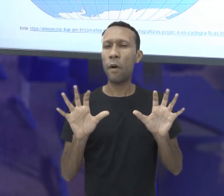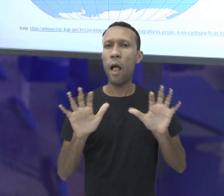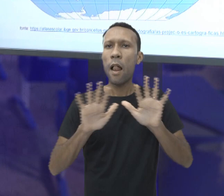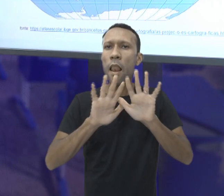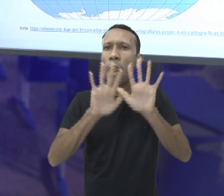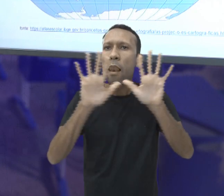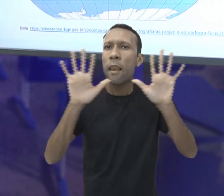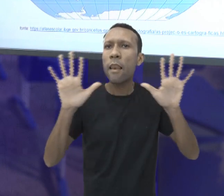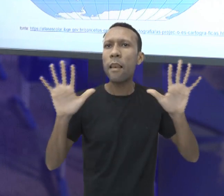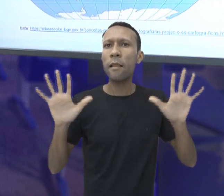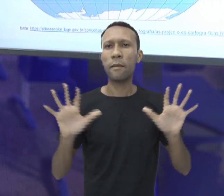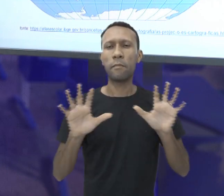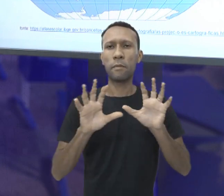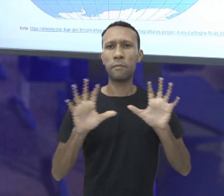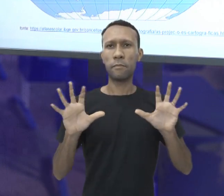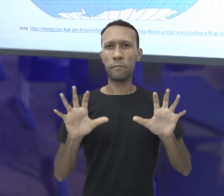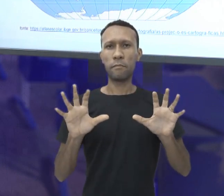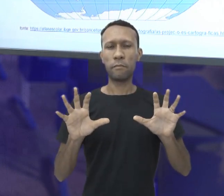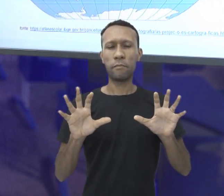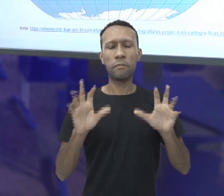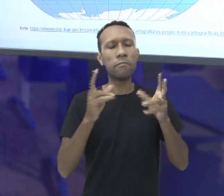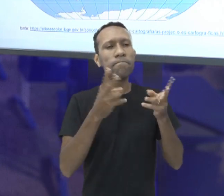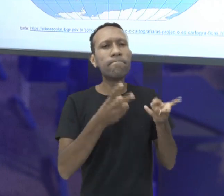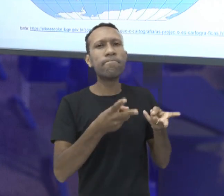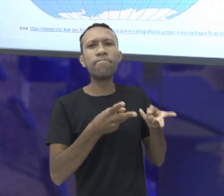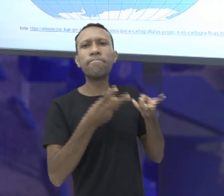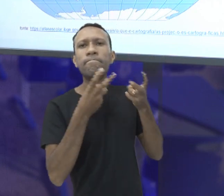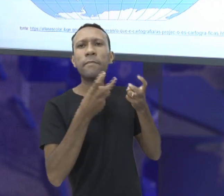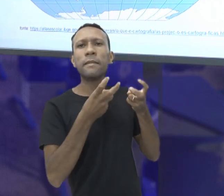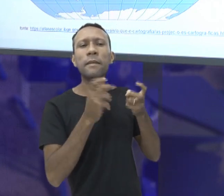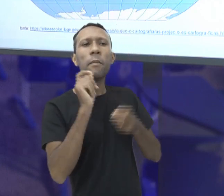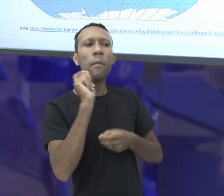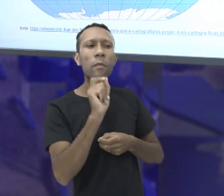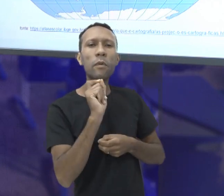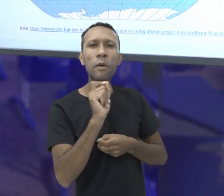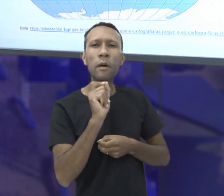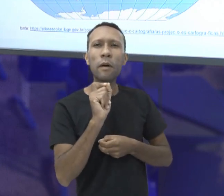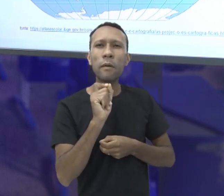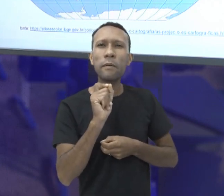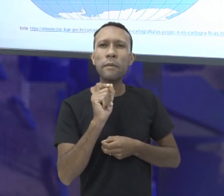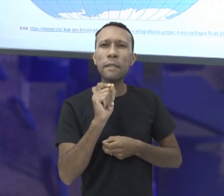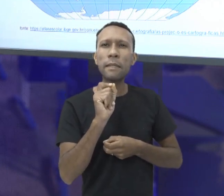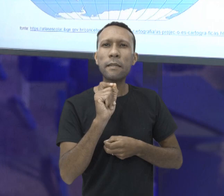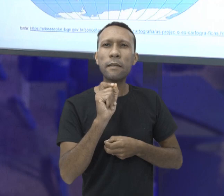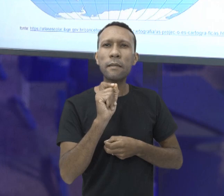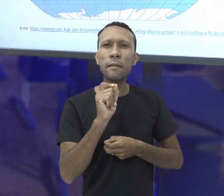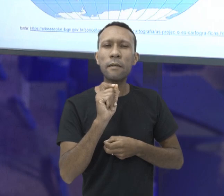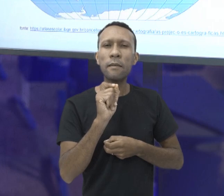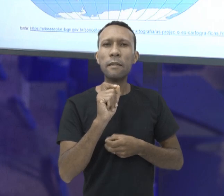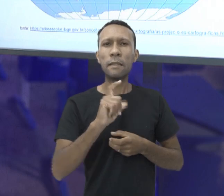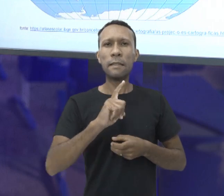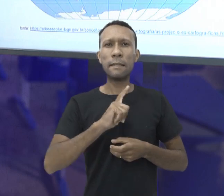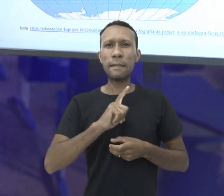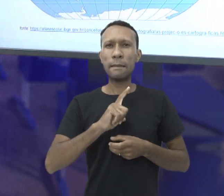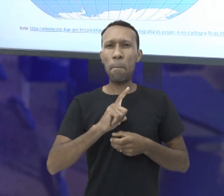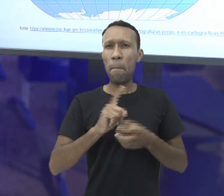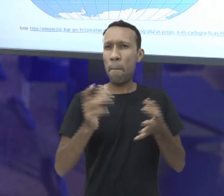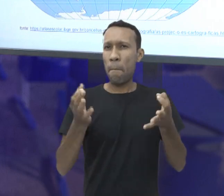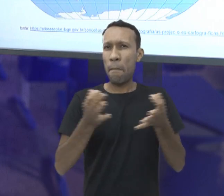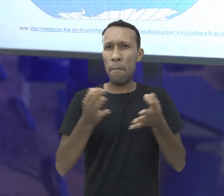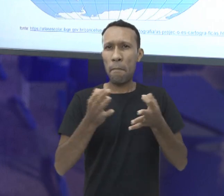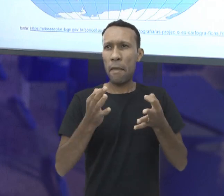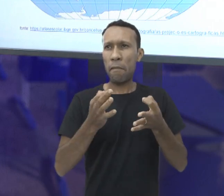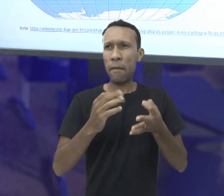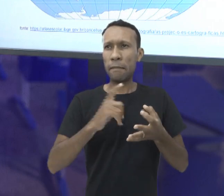nem o hemisfério sul. Dando aí a projeção sem nenhum erro